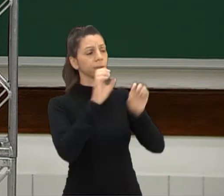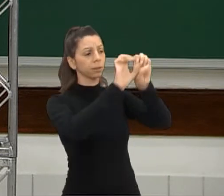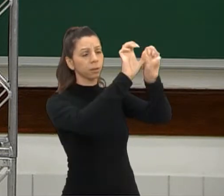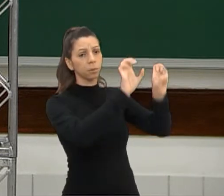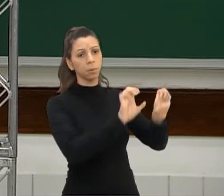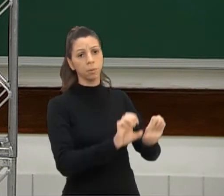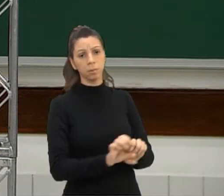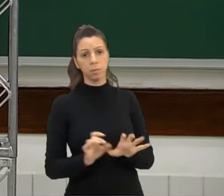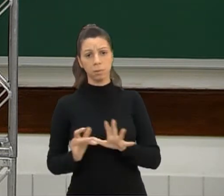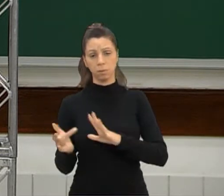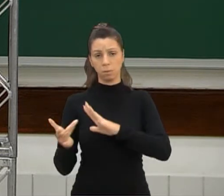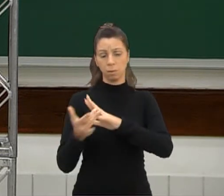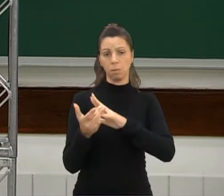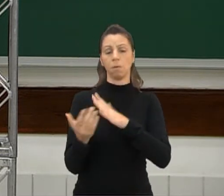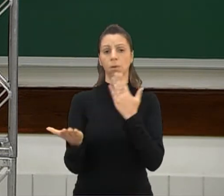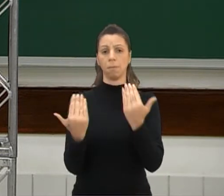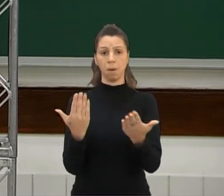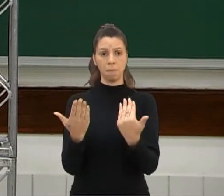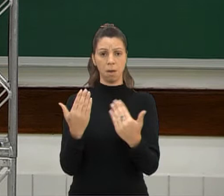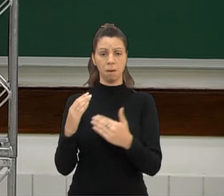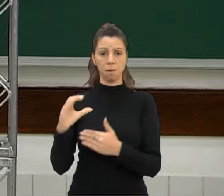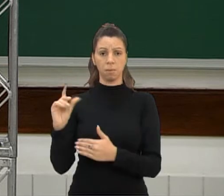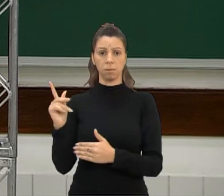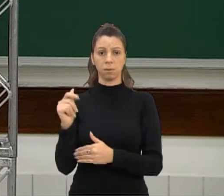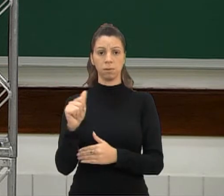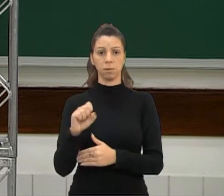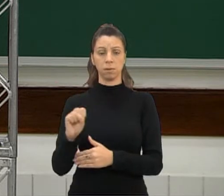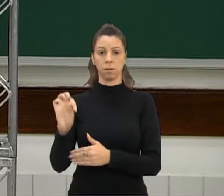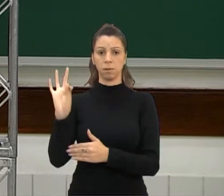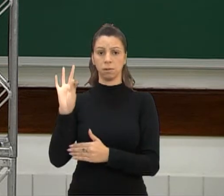nós sabemos que não tem como a gente saber,